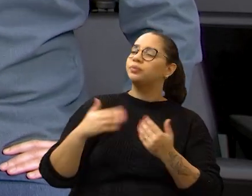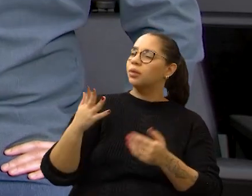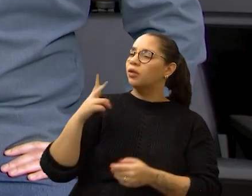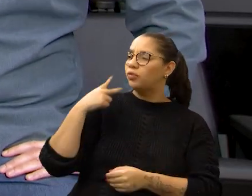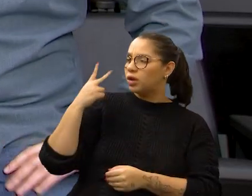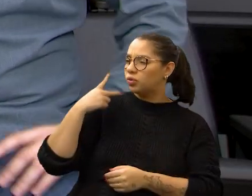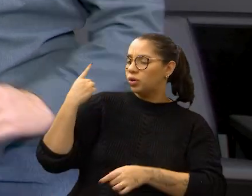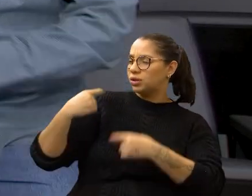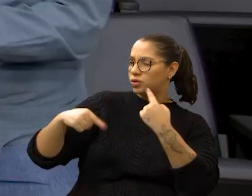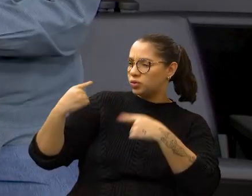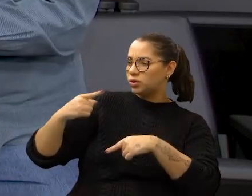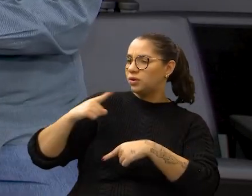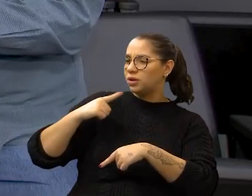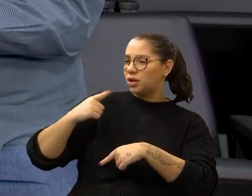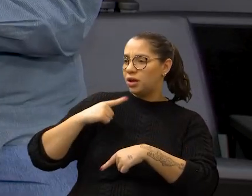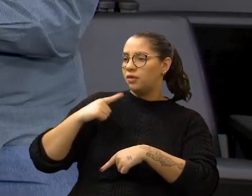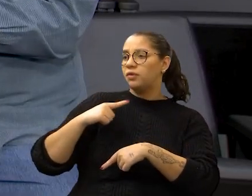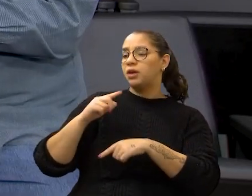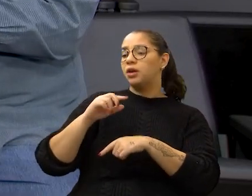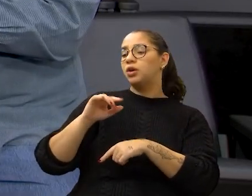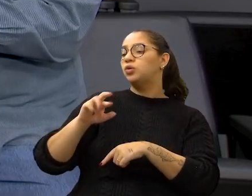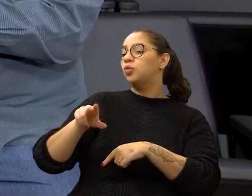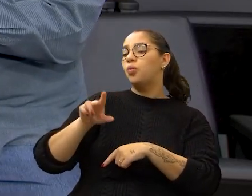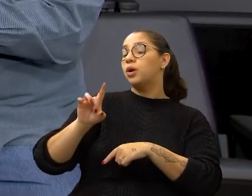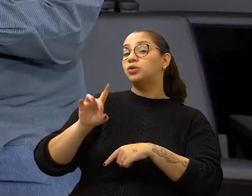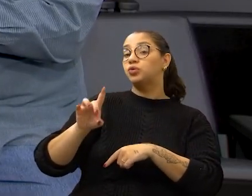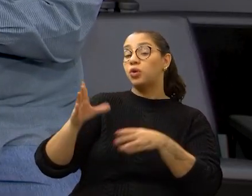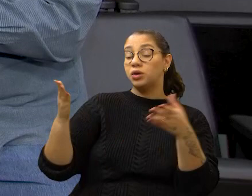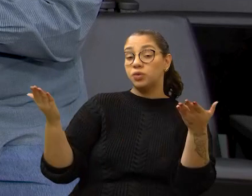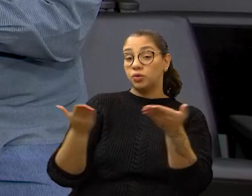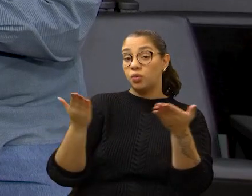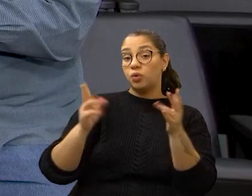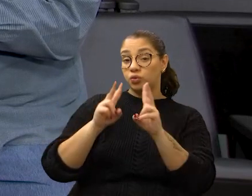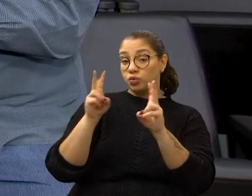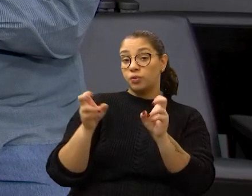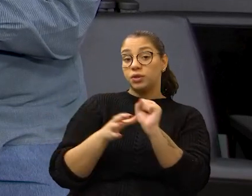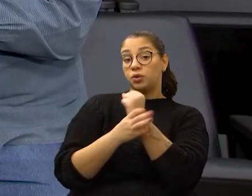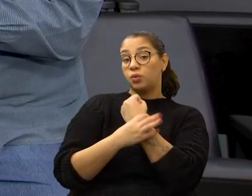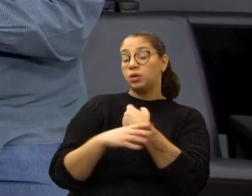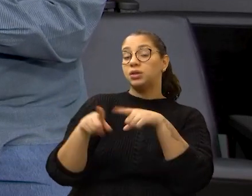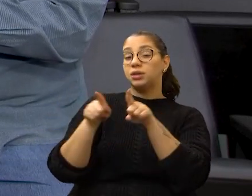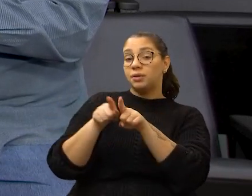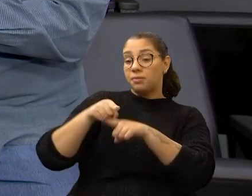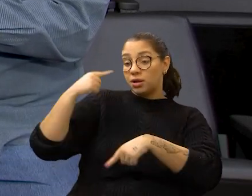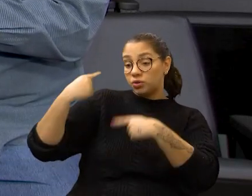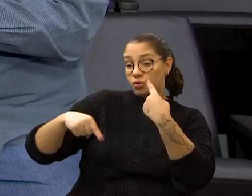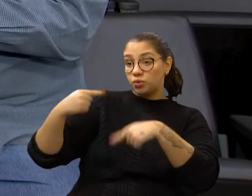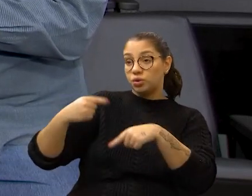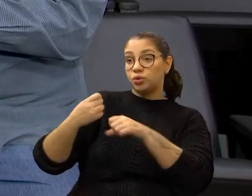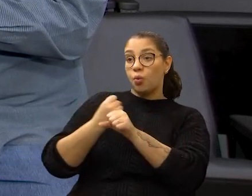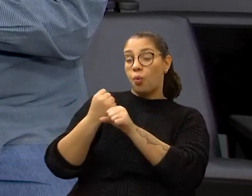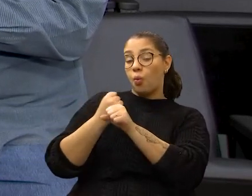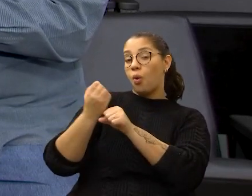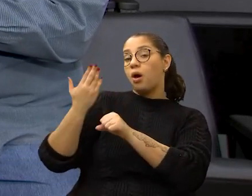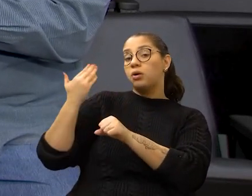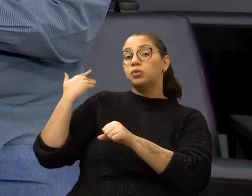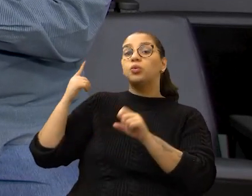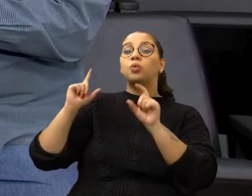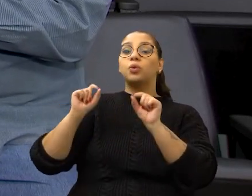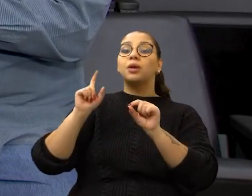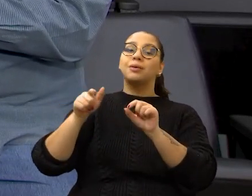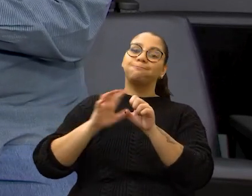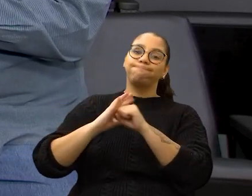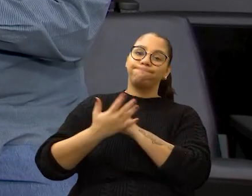discutiu bastante, se não bastasse essa questão atual da segurança, a gente discutiu bastante nos últimos anos a questão